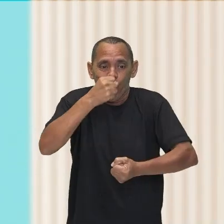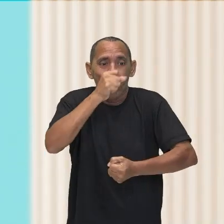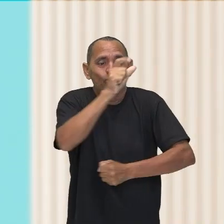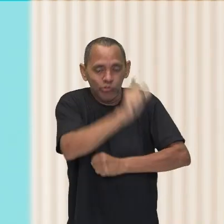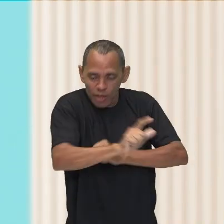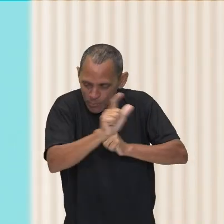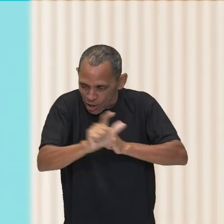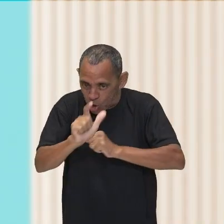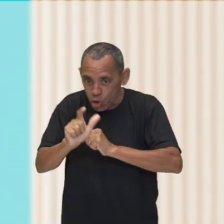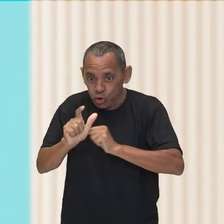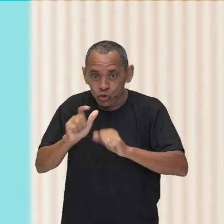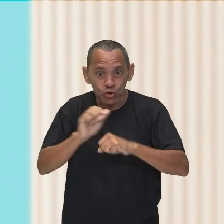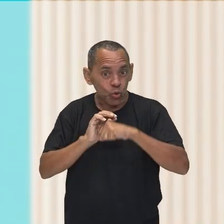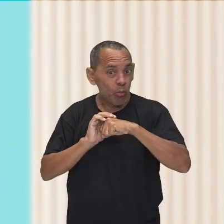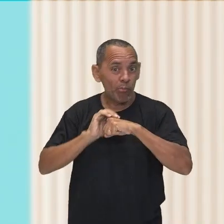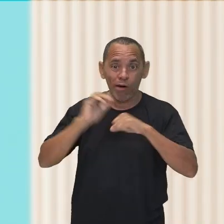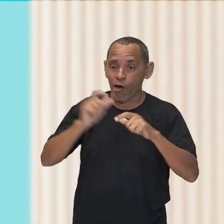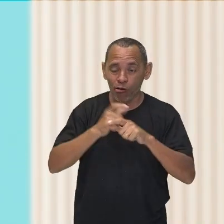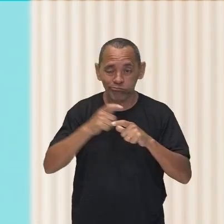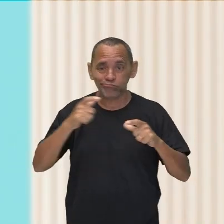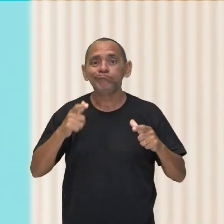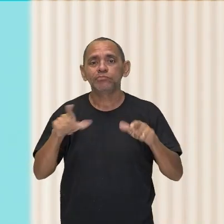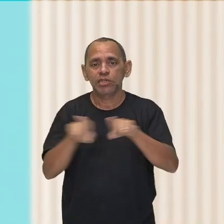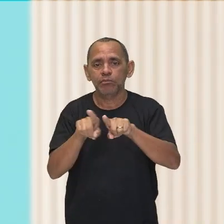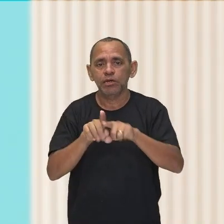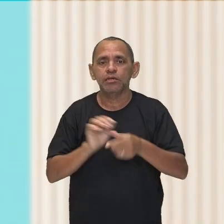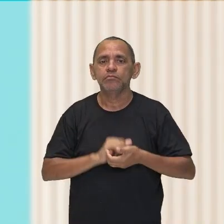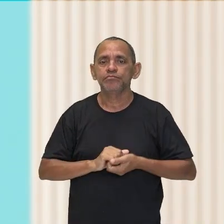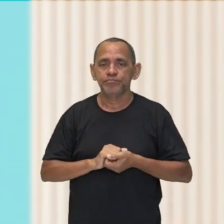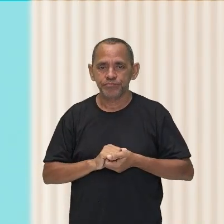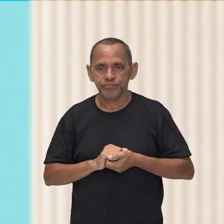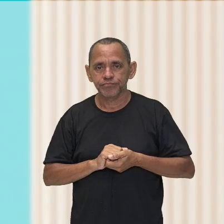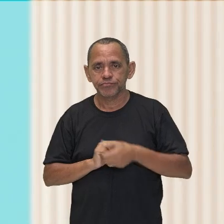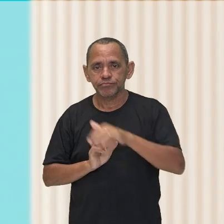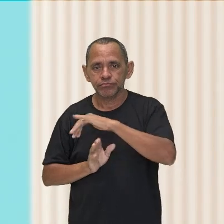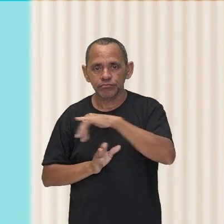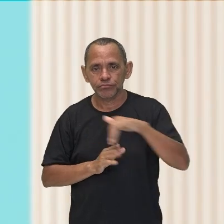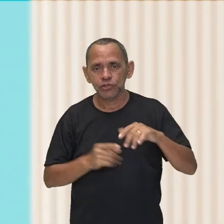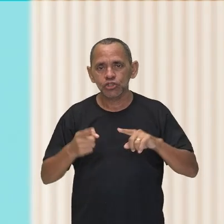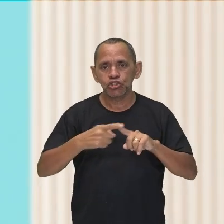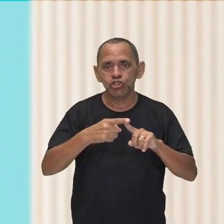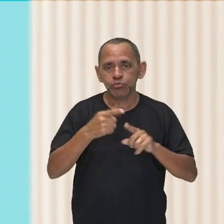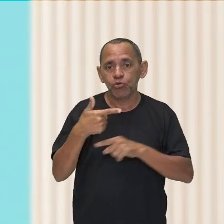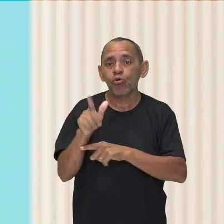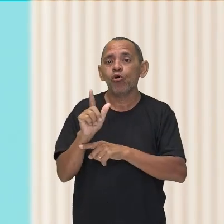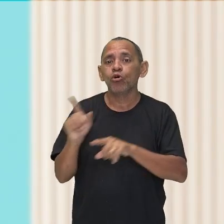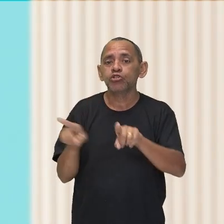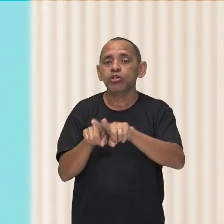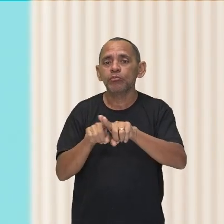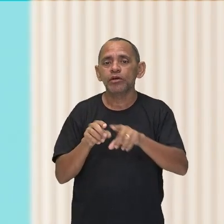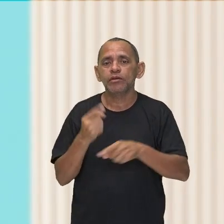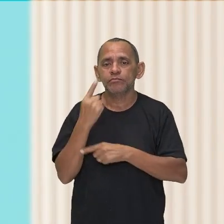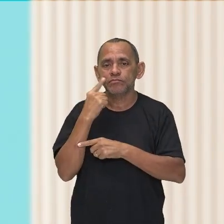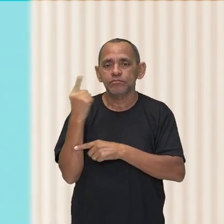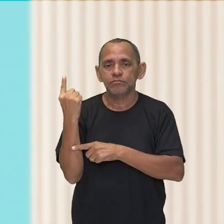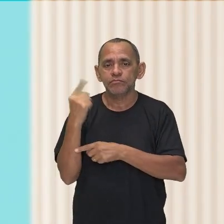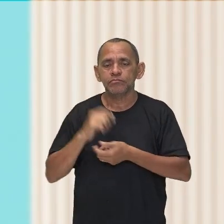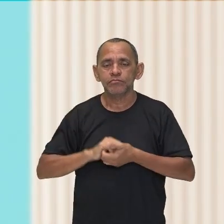da quadra diminui também. Agora a gente vai falar sobre outro tipo de futebol, que é o